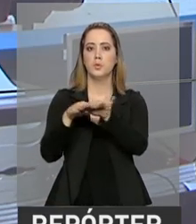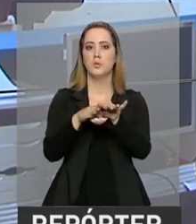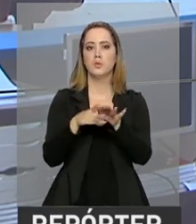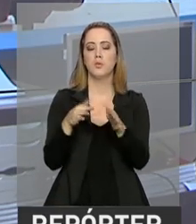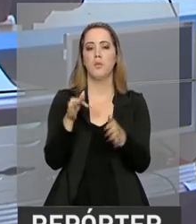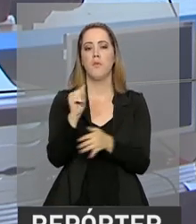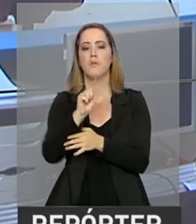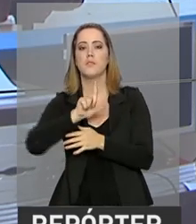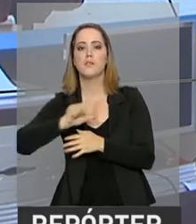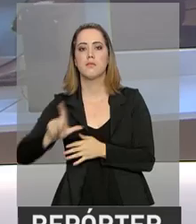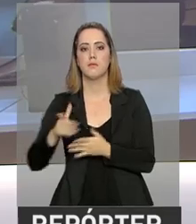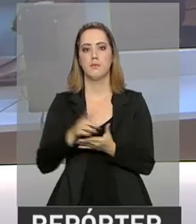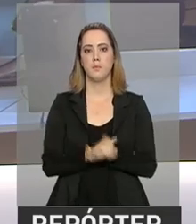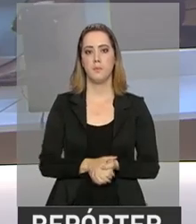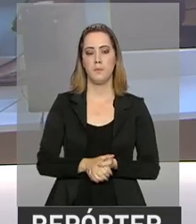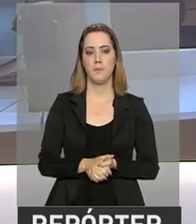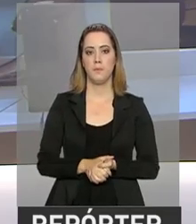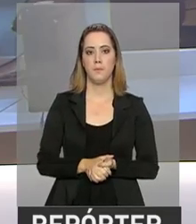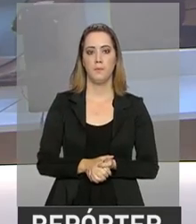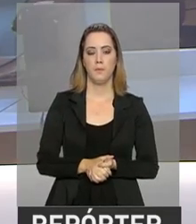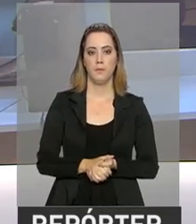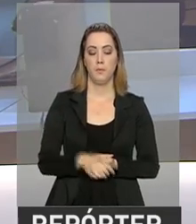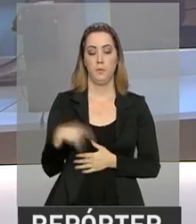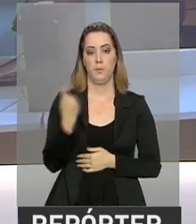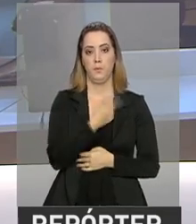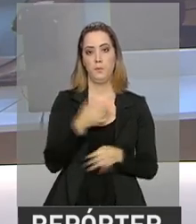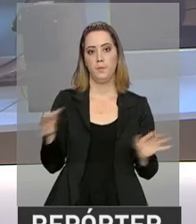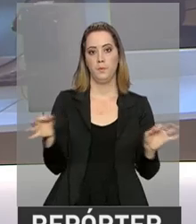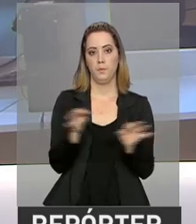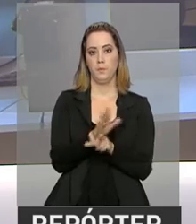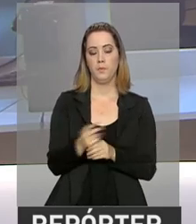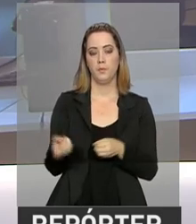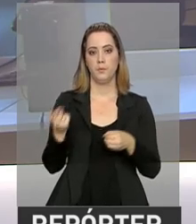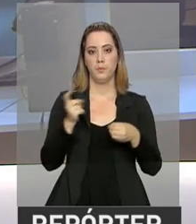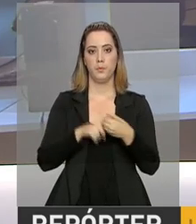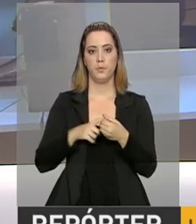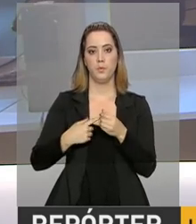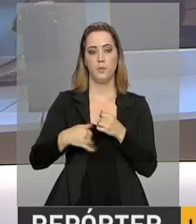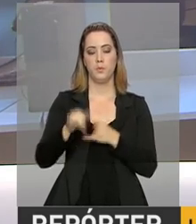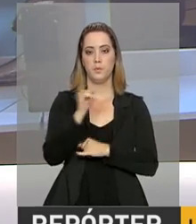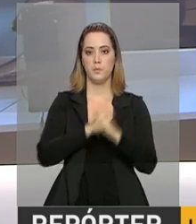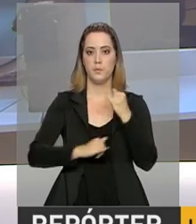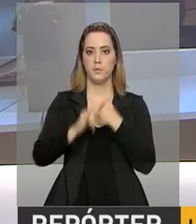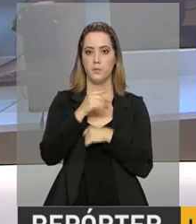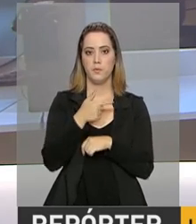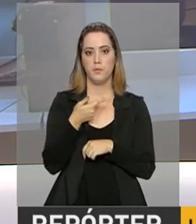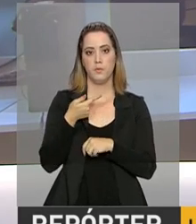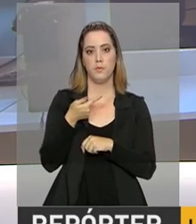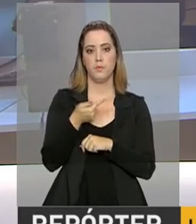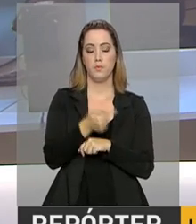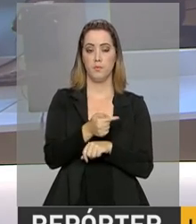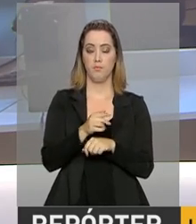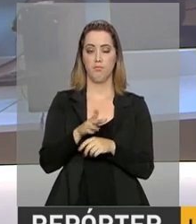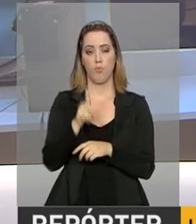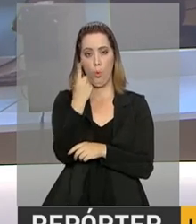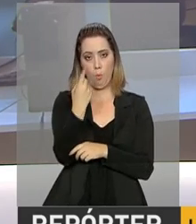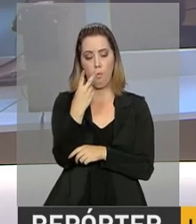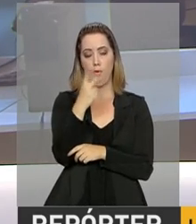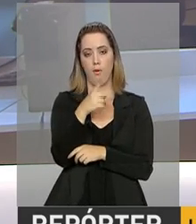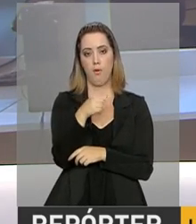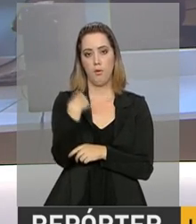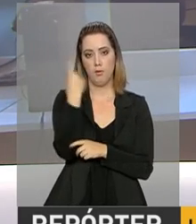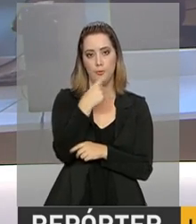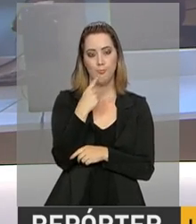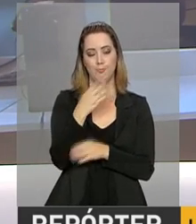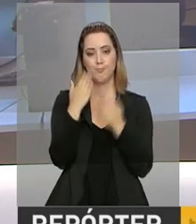consolidação fiscal nós ficamos por aqui voltamos a qualquer momento com outras informações ou daqui a 1 hora na